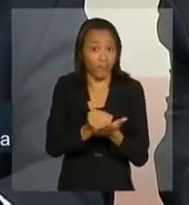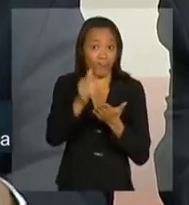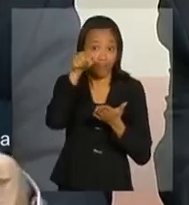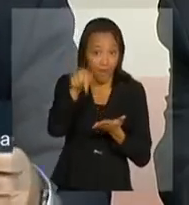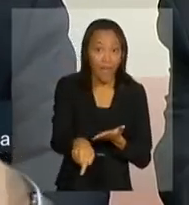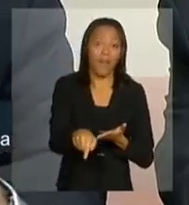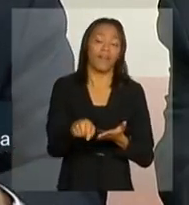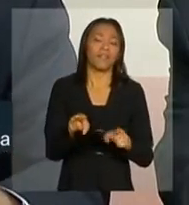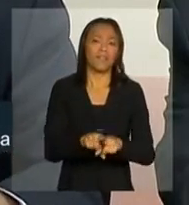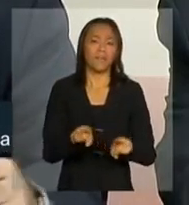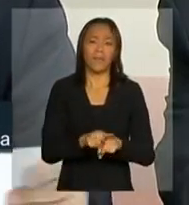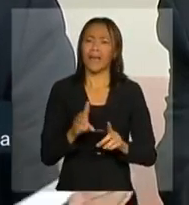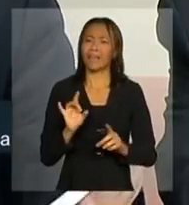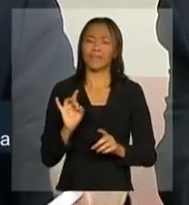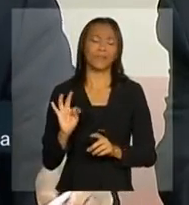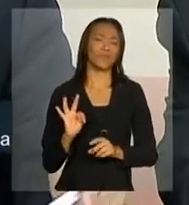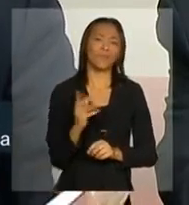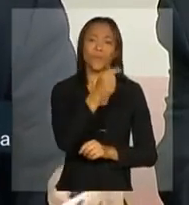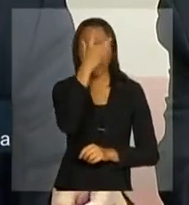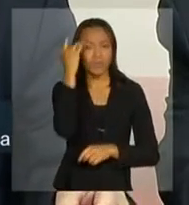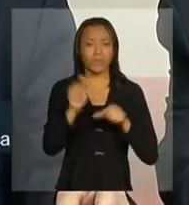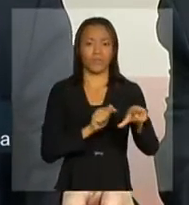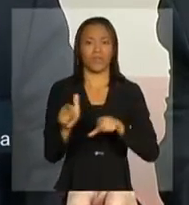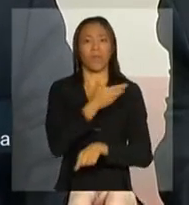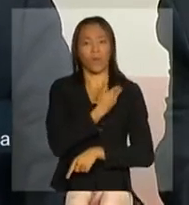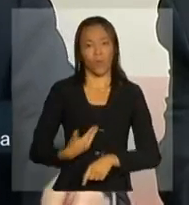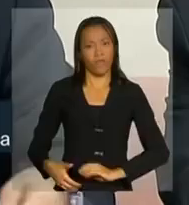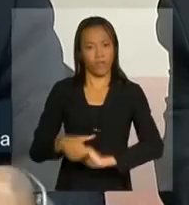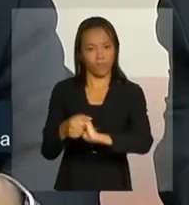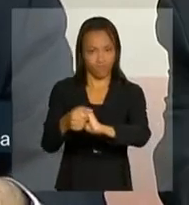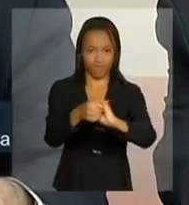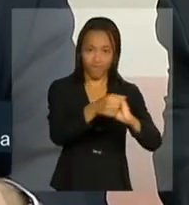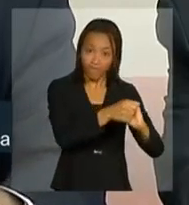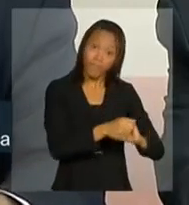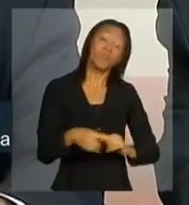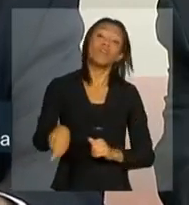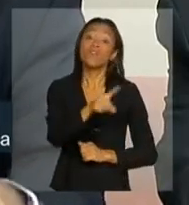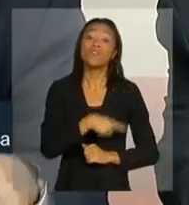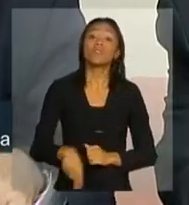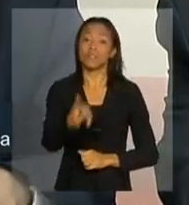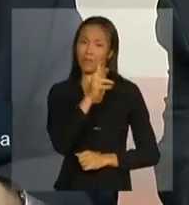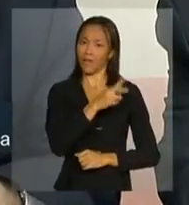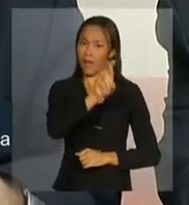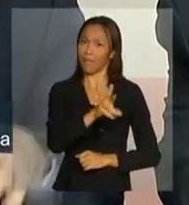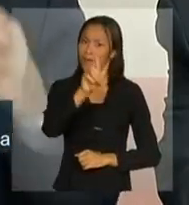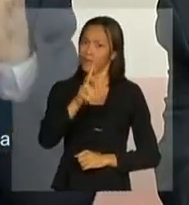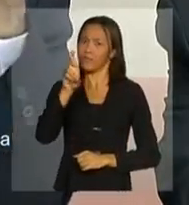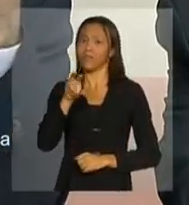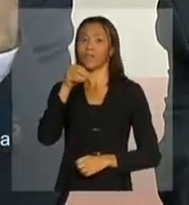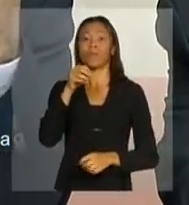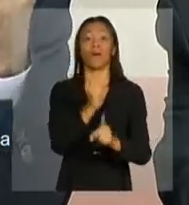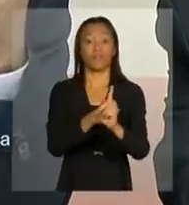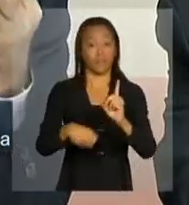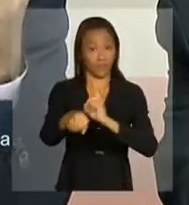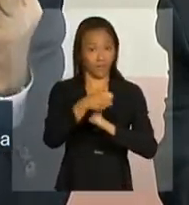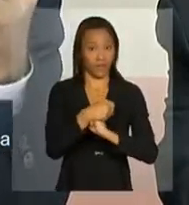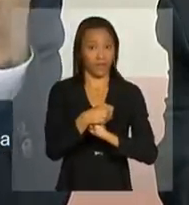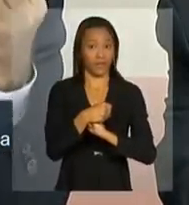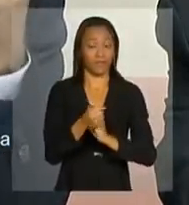funcionários do governo, eu queria saudar e a vocês todos que representam a sociedade civil. E essa